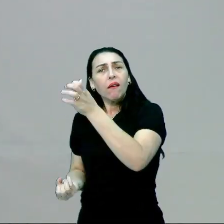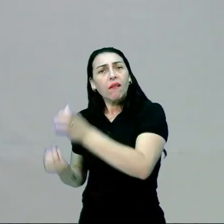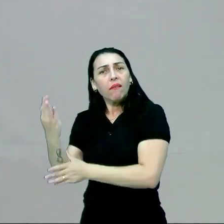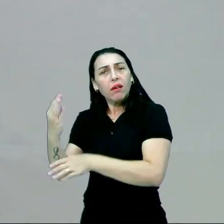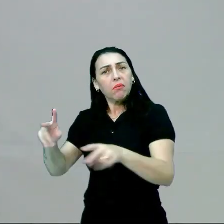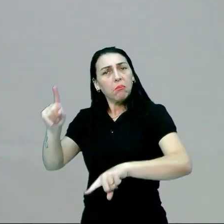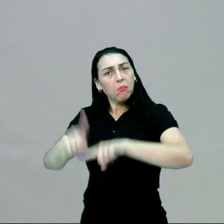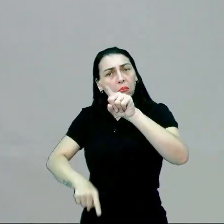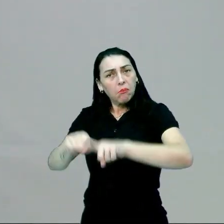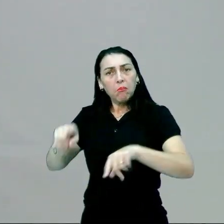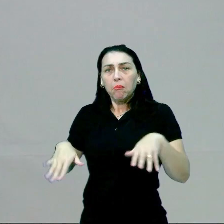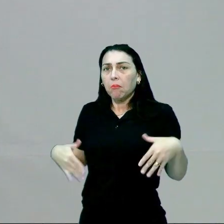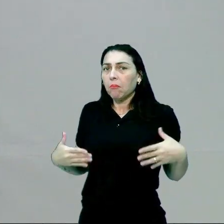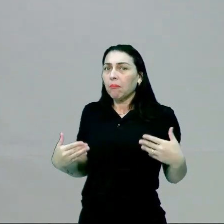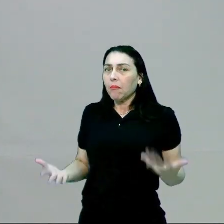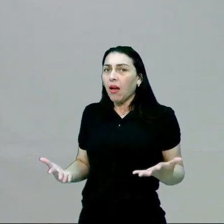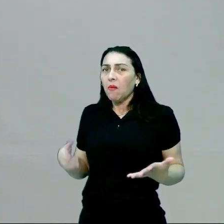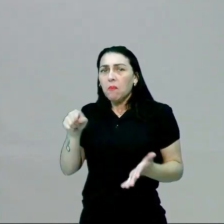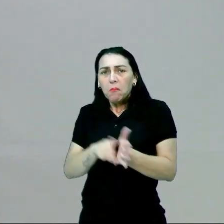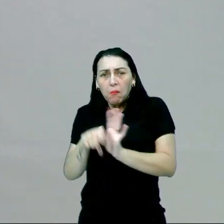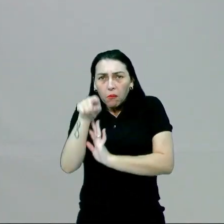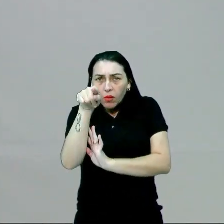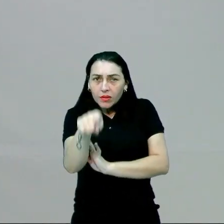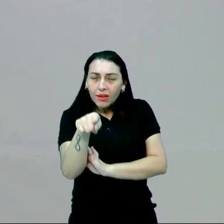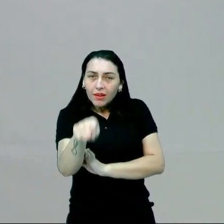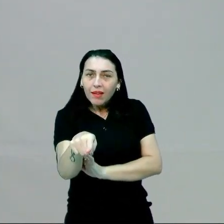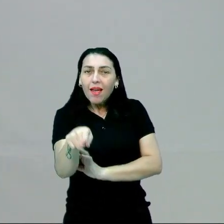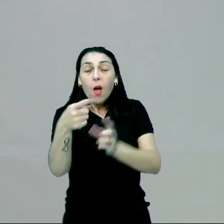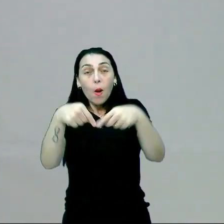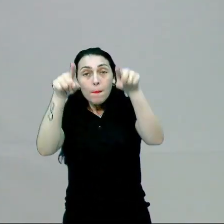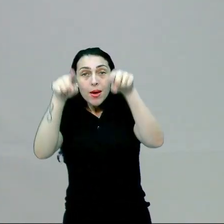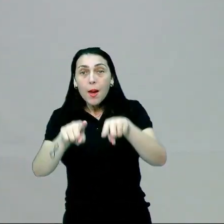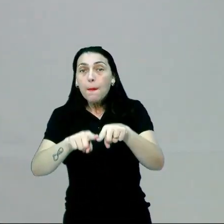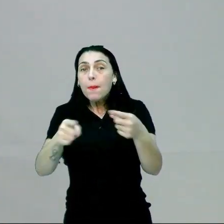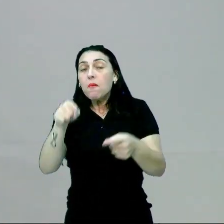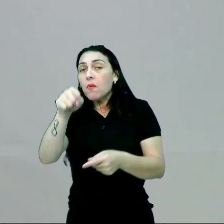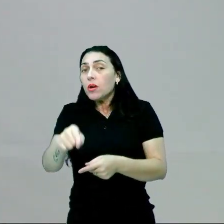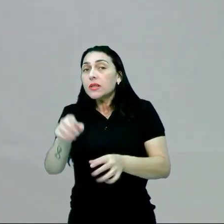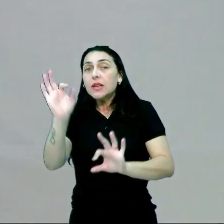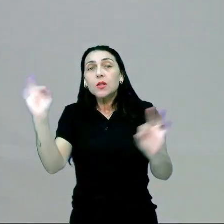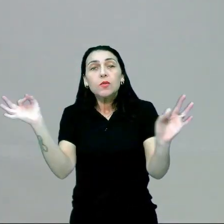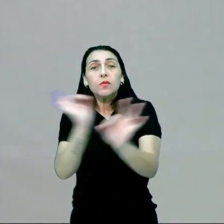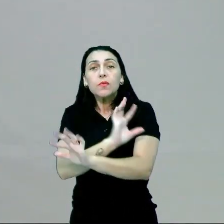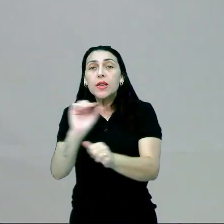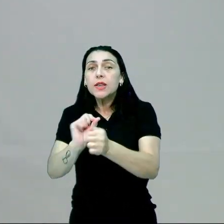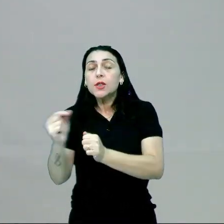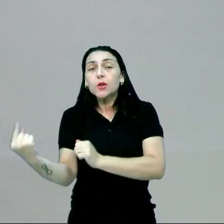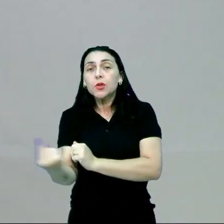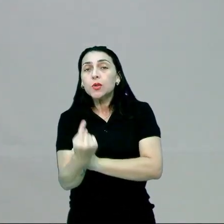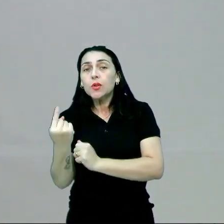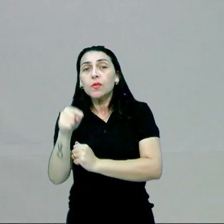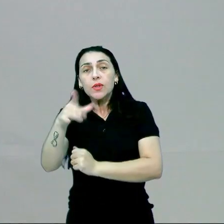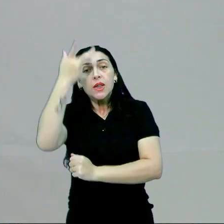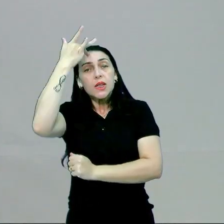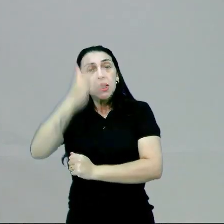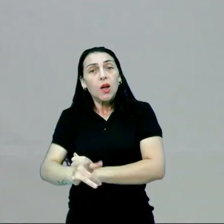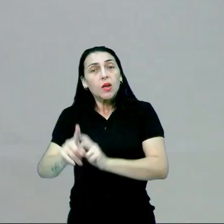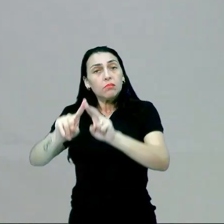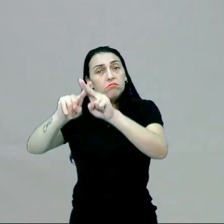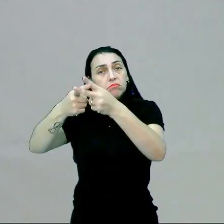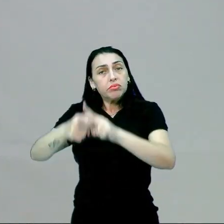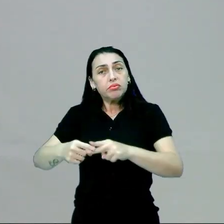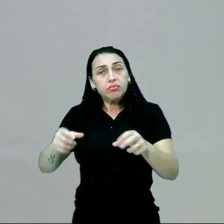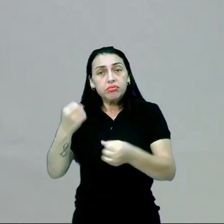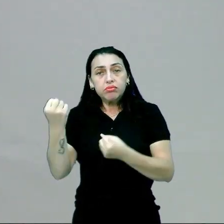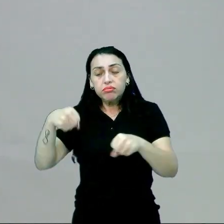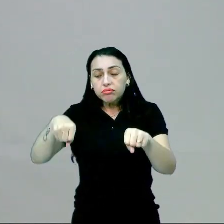esse objeto? Foi você, operário. Só que você não produziu sozinho, você não sabe fabricar a moto